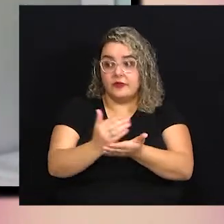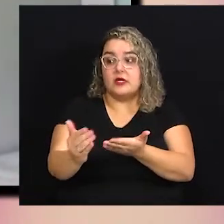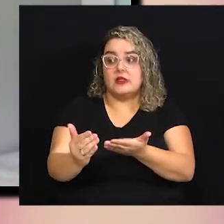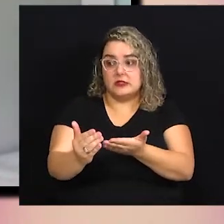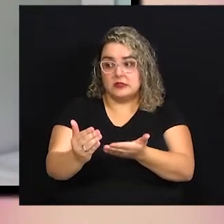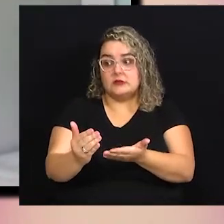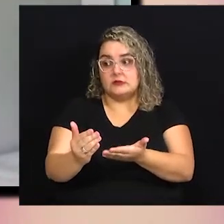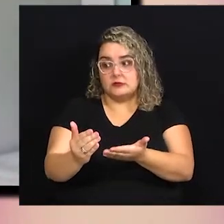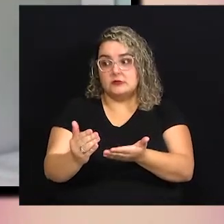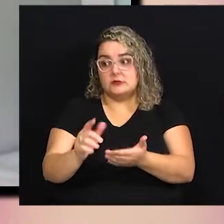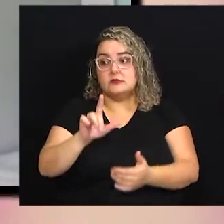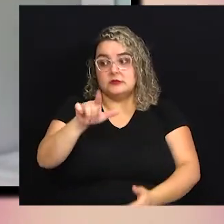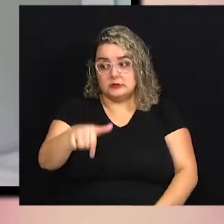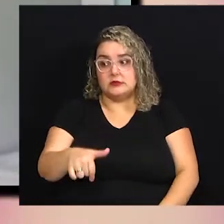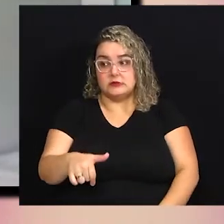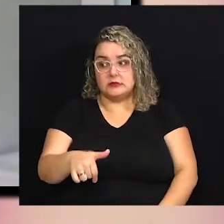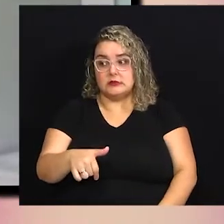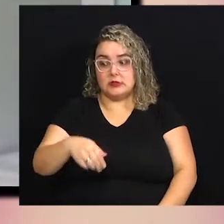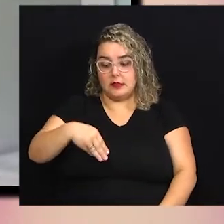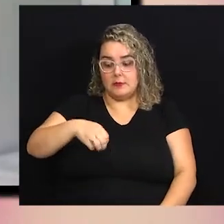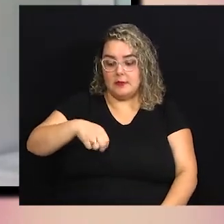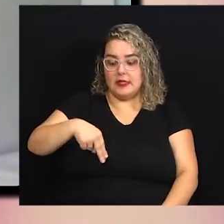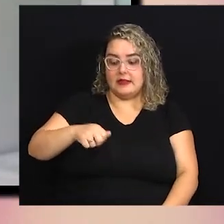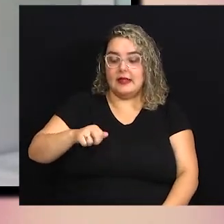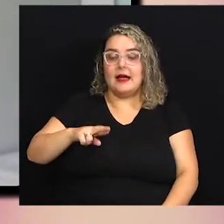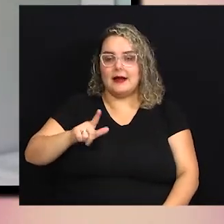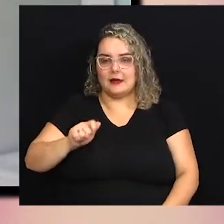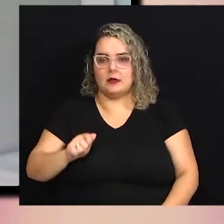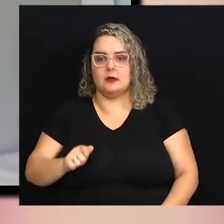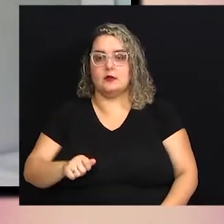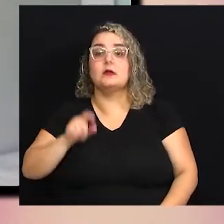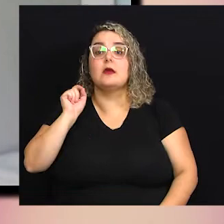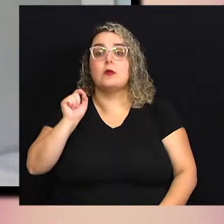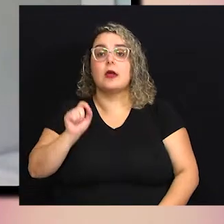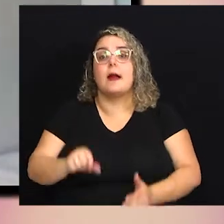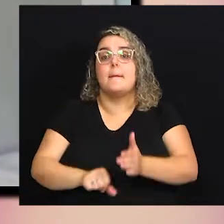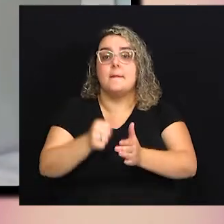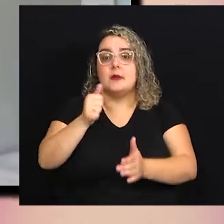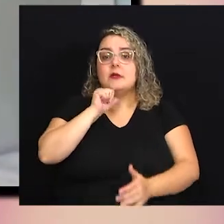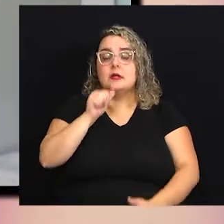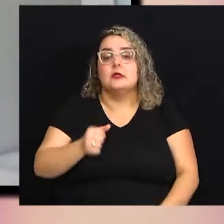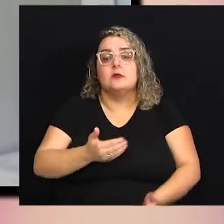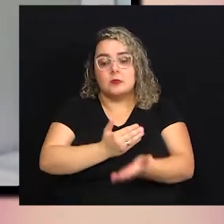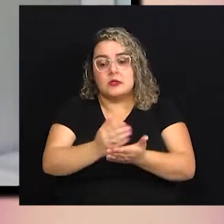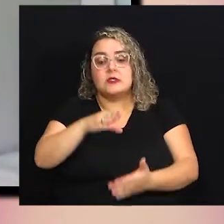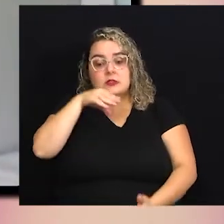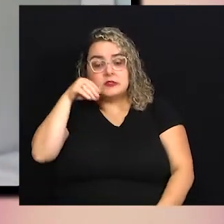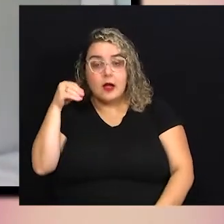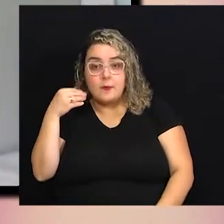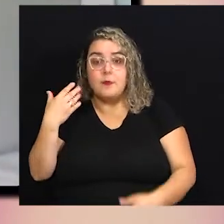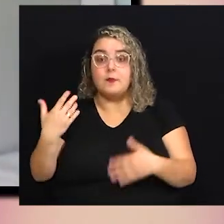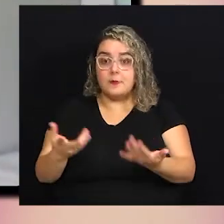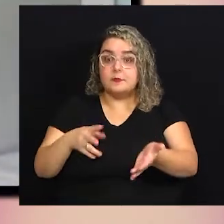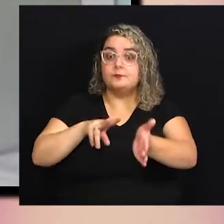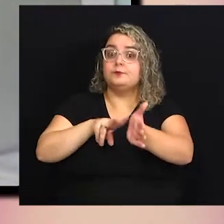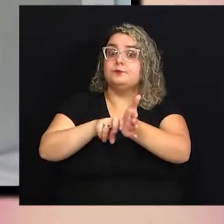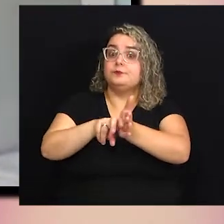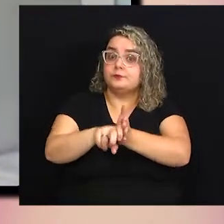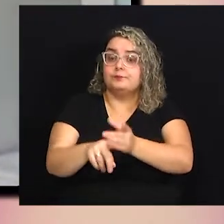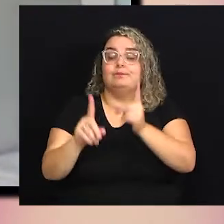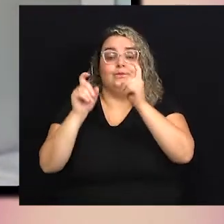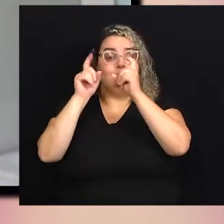vai começar depois da menarca, da primeira menstruação, né, na adolescência mesmo. Só que é um